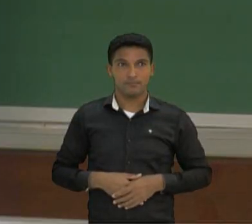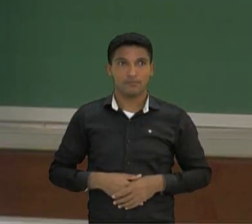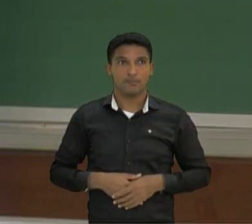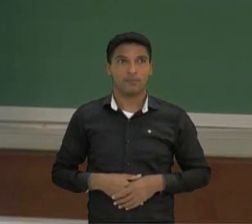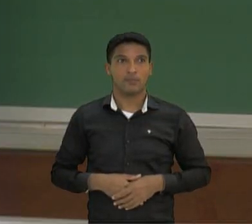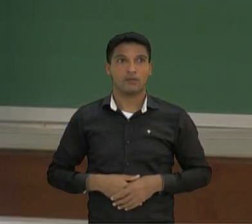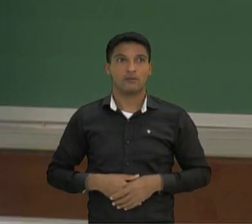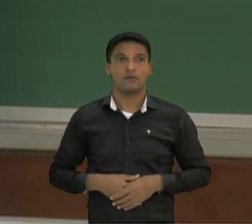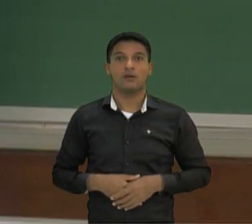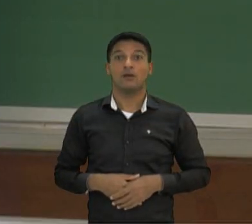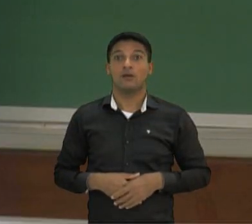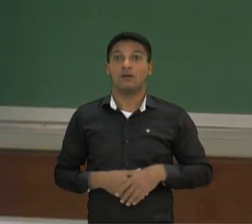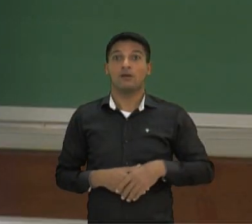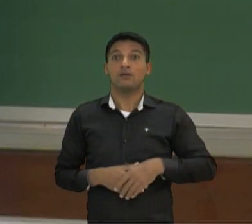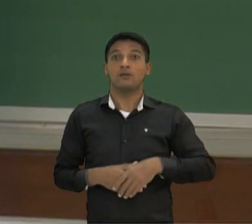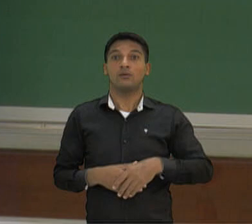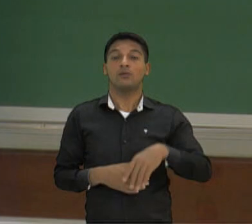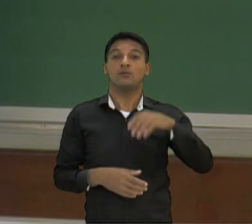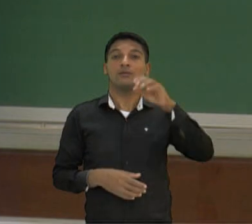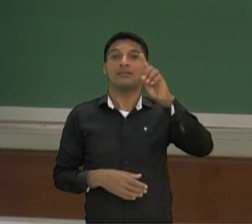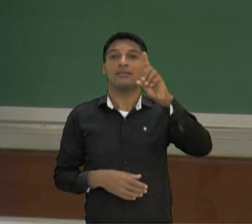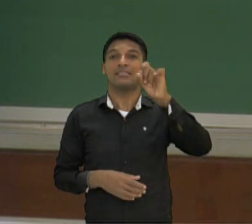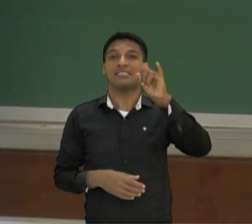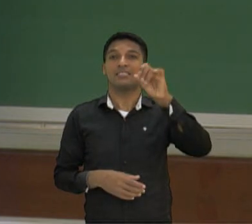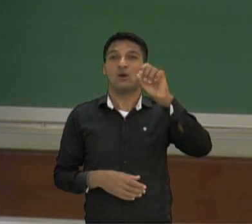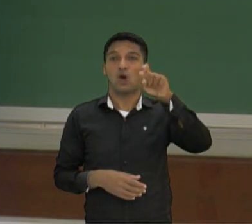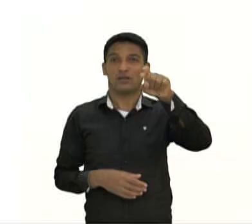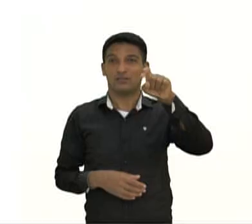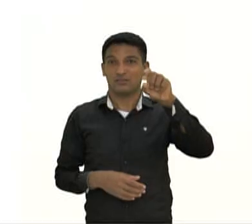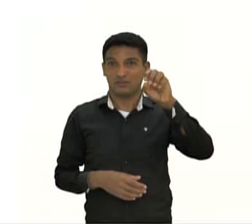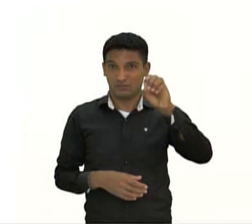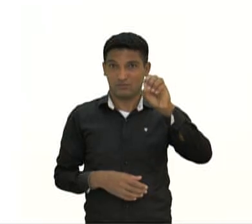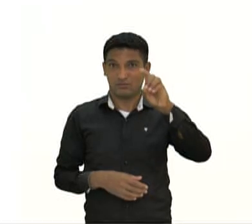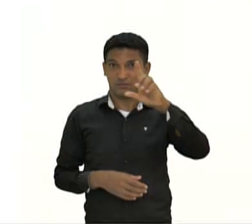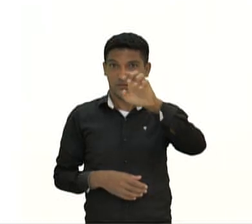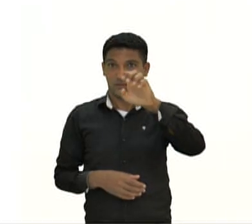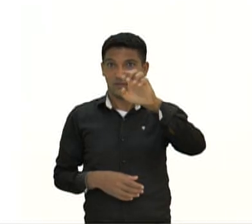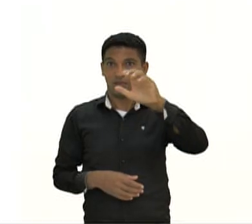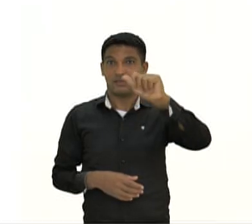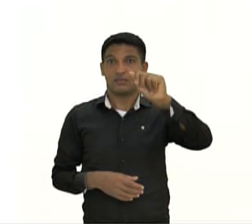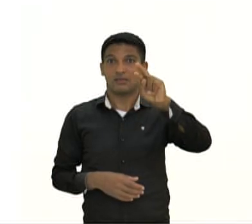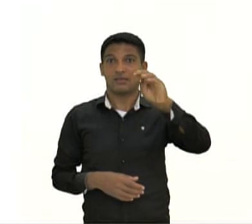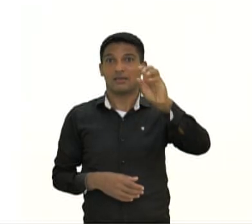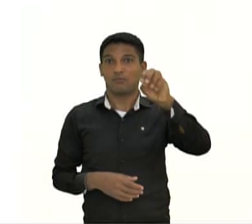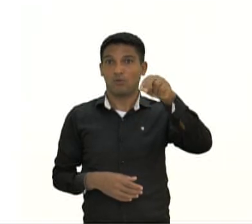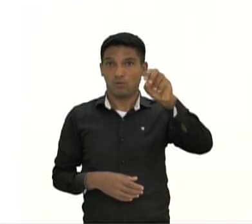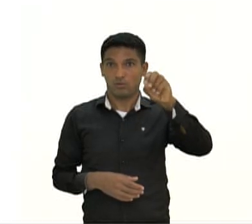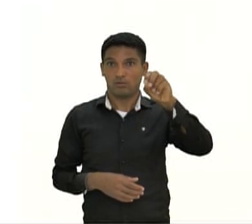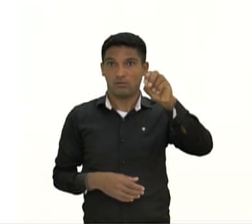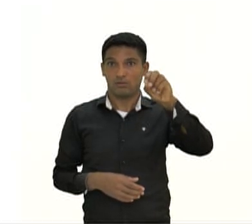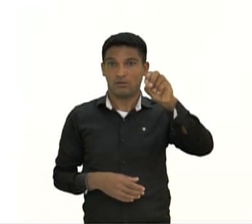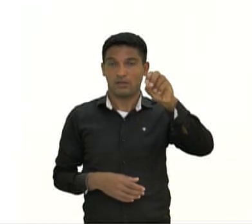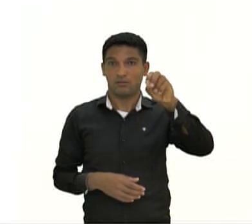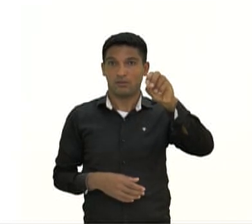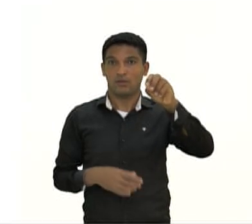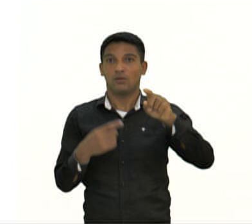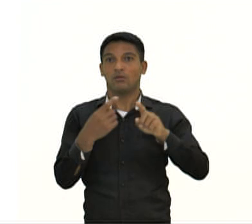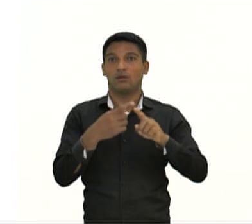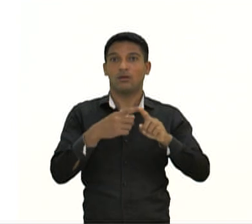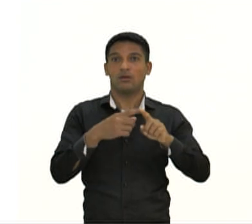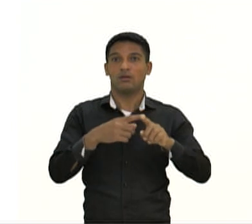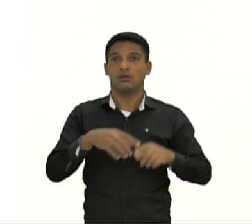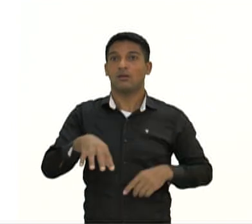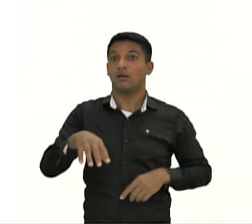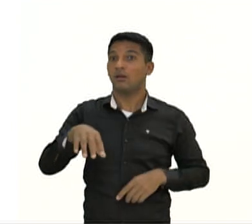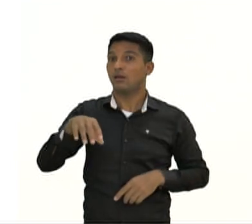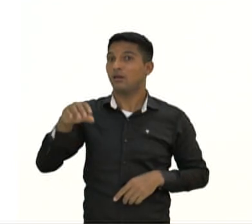respiratório mesmo, tá? Como a gente pode observar pela imagem, e a água pelo sistema excretor, tudo bem? Então, vamos conversar